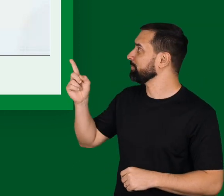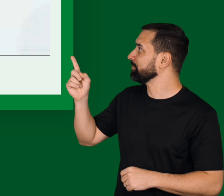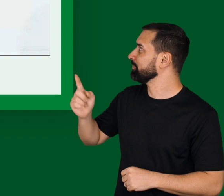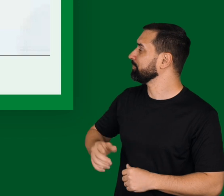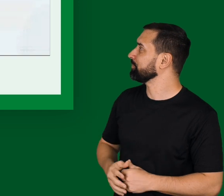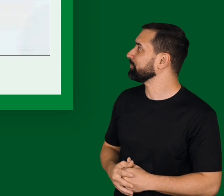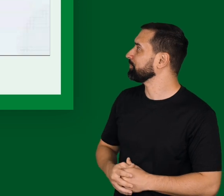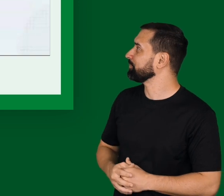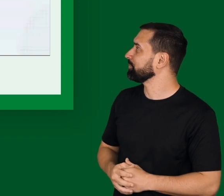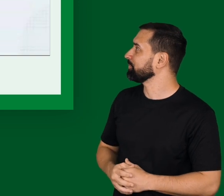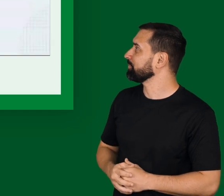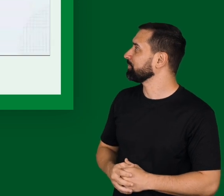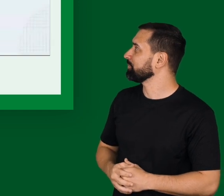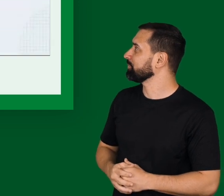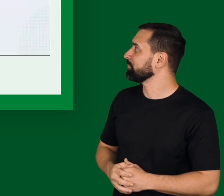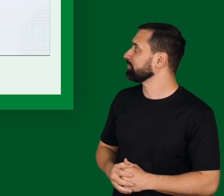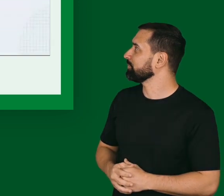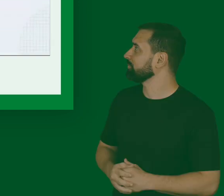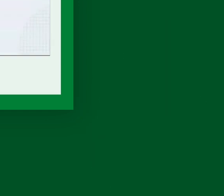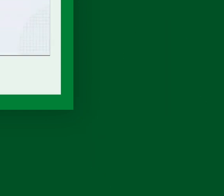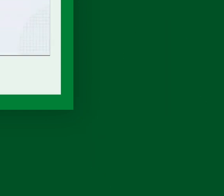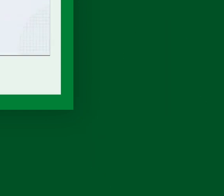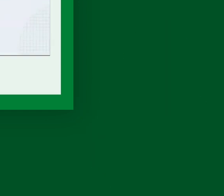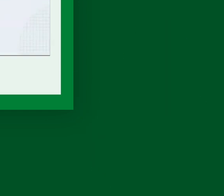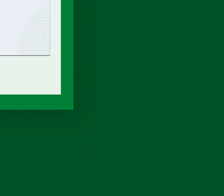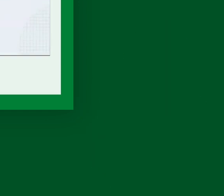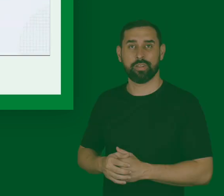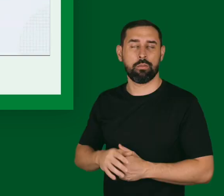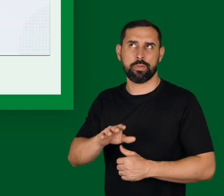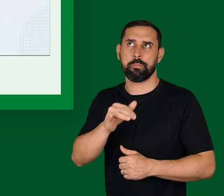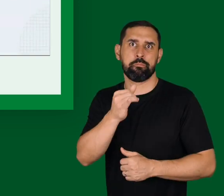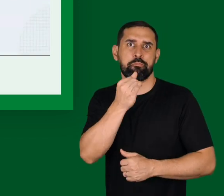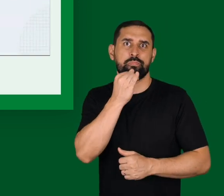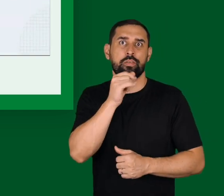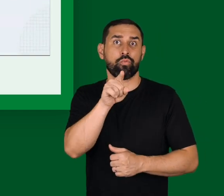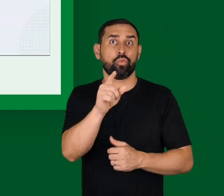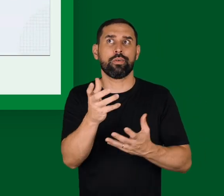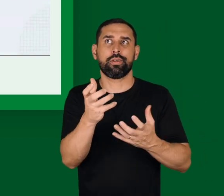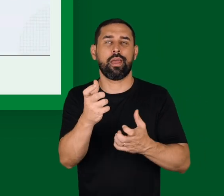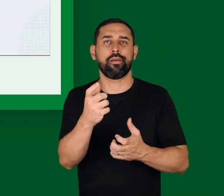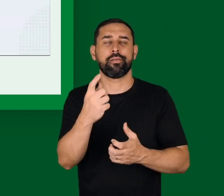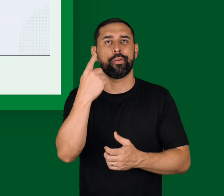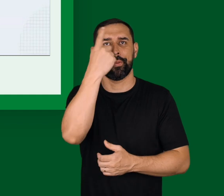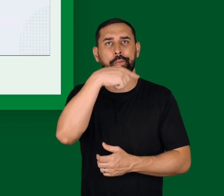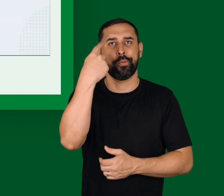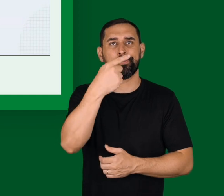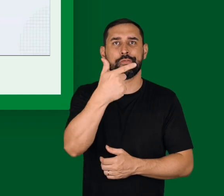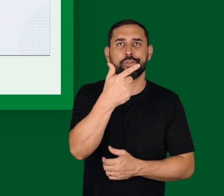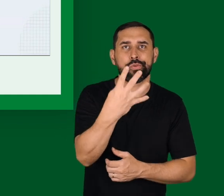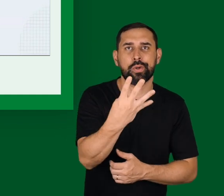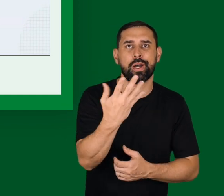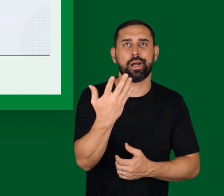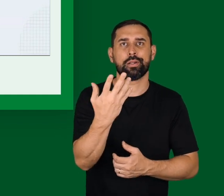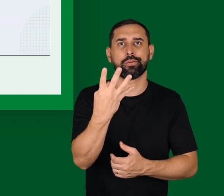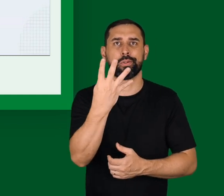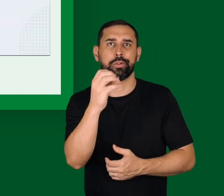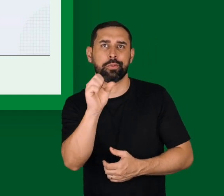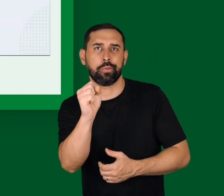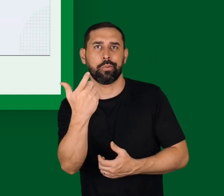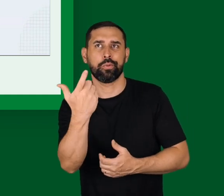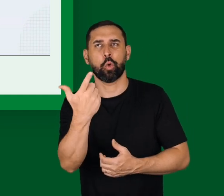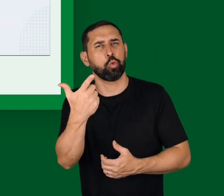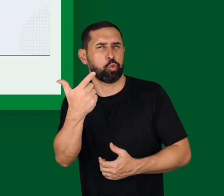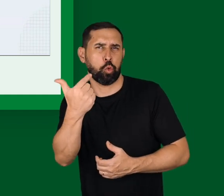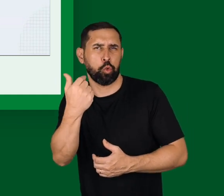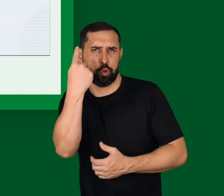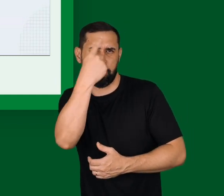do fentanil ou do Precedex, a gente usa a dose que a gente deseja, o peso da criança, multiplica por 24 e divide por 50,